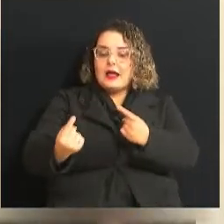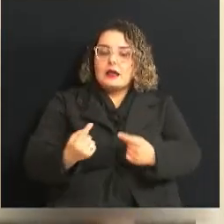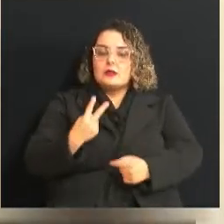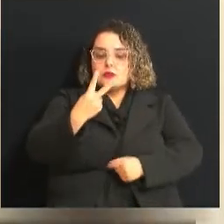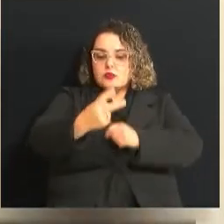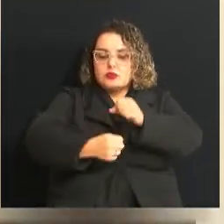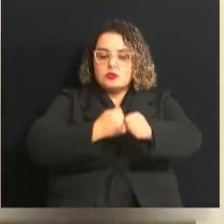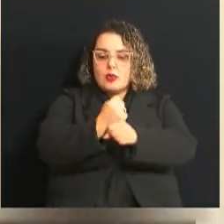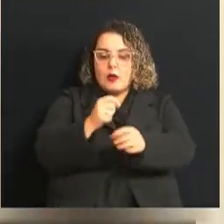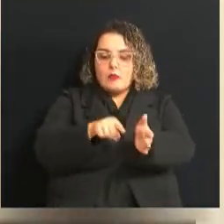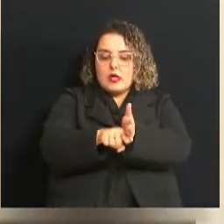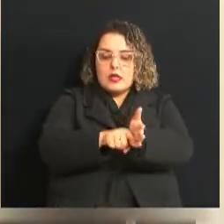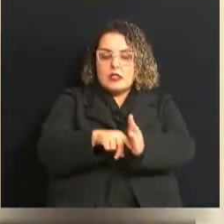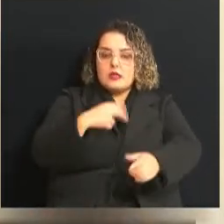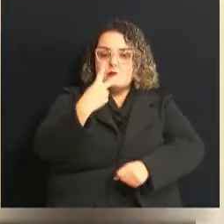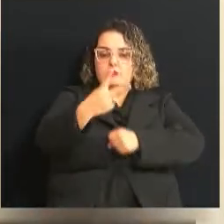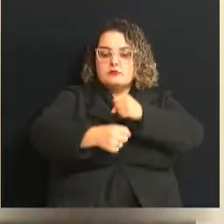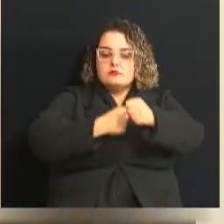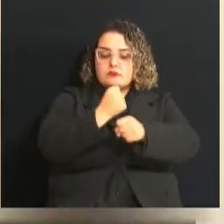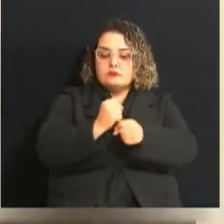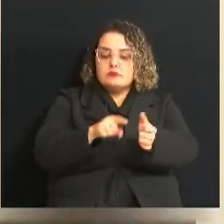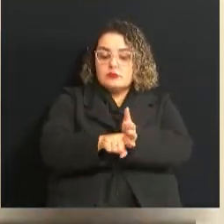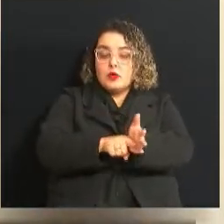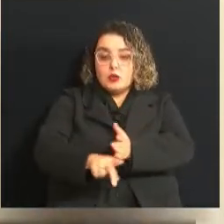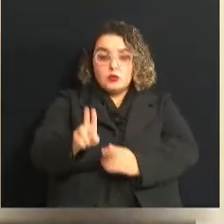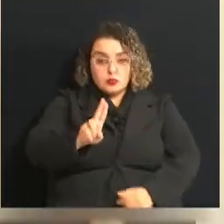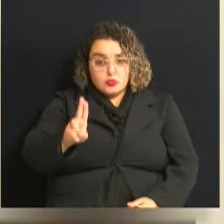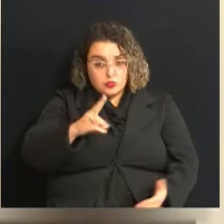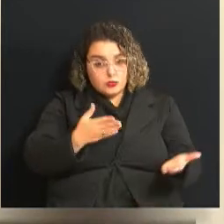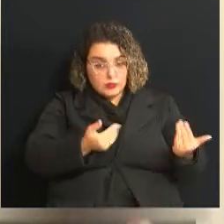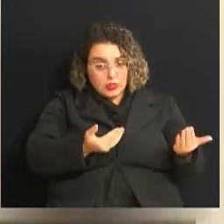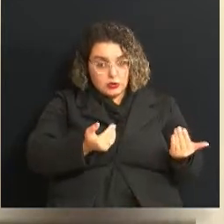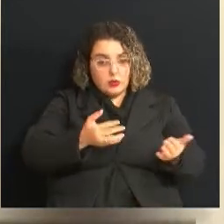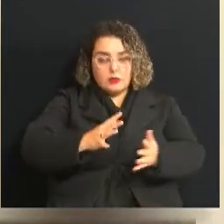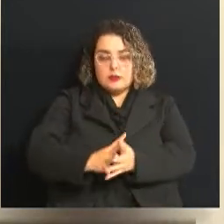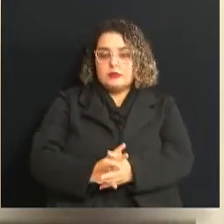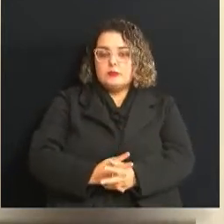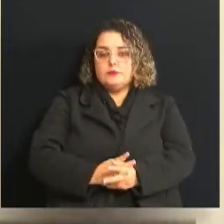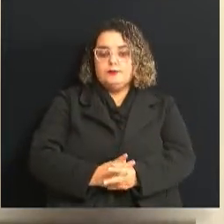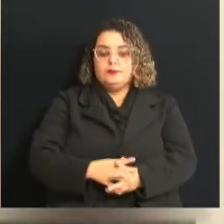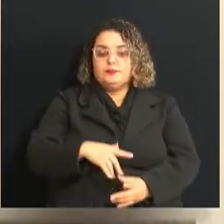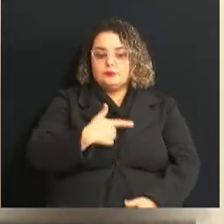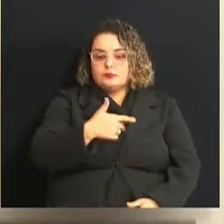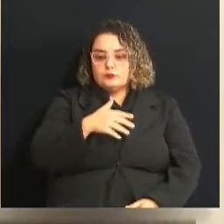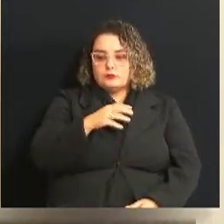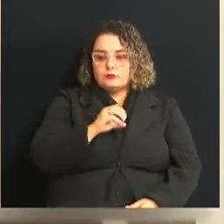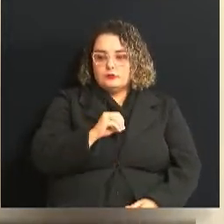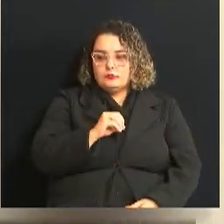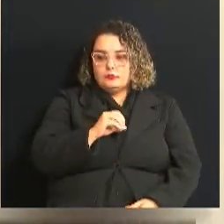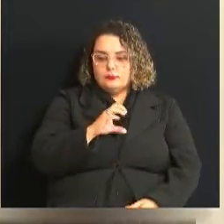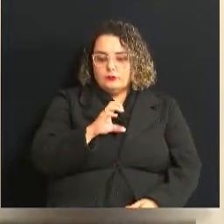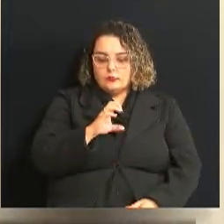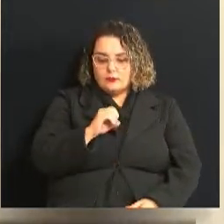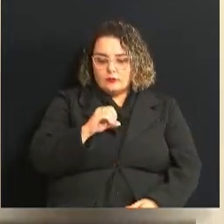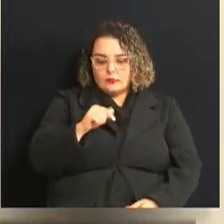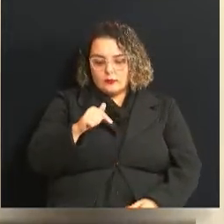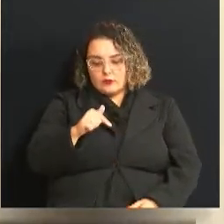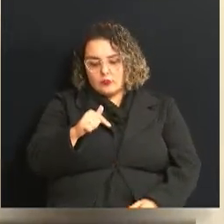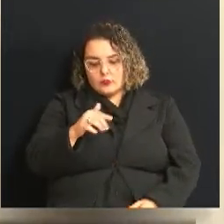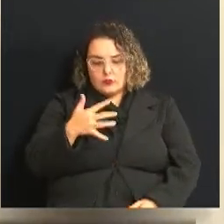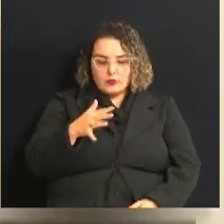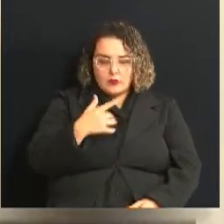saber a questão do consumo, né, pelos jovens. Em 2000, 2007 ou 2009,